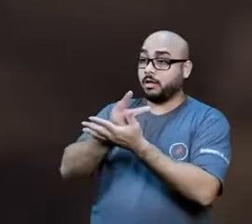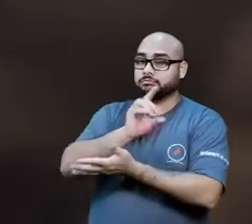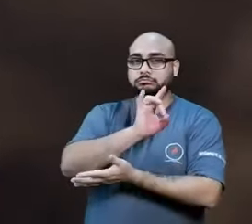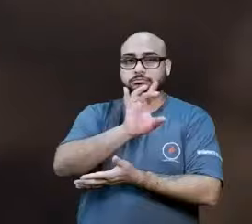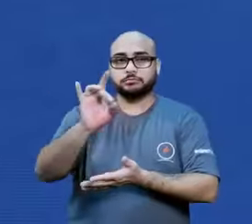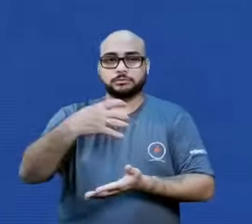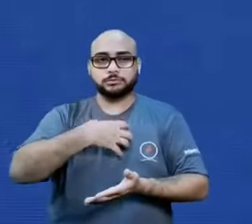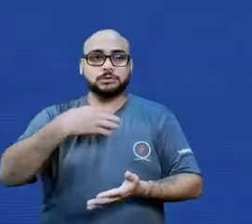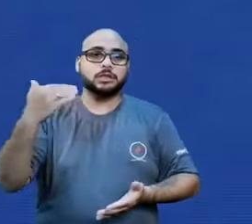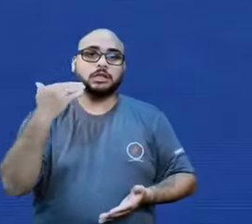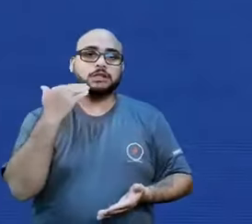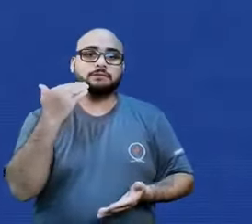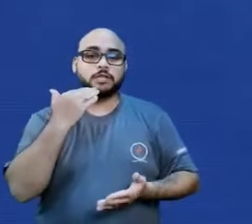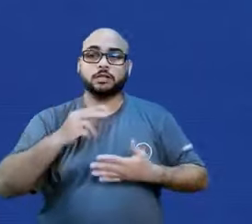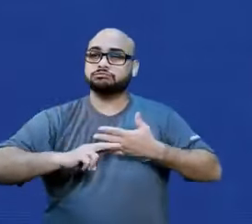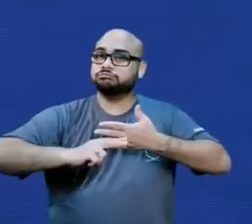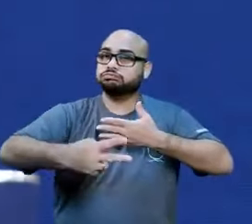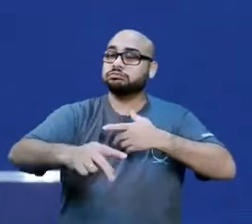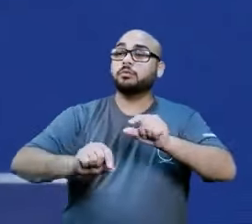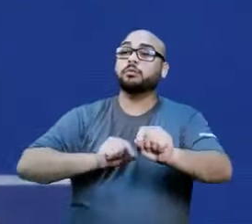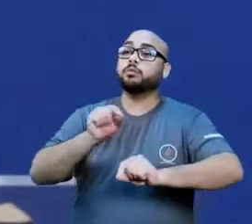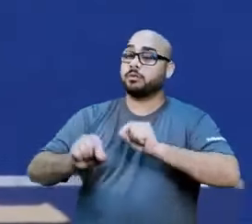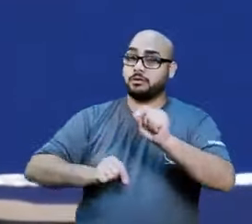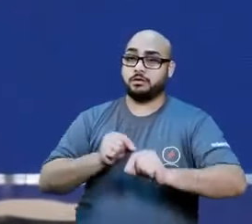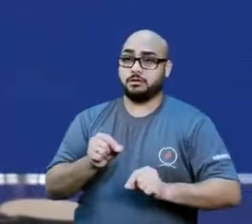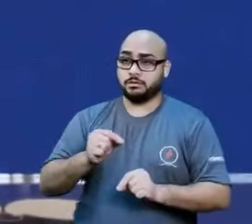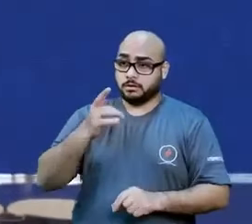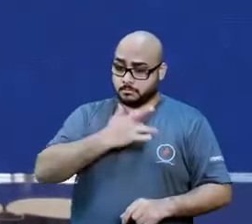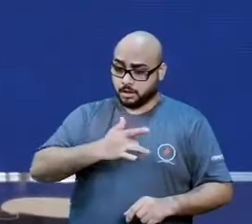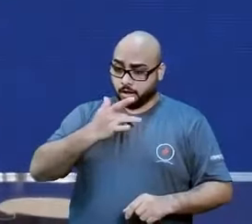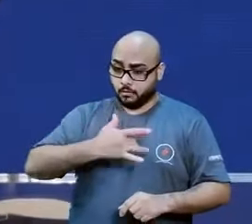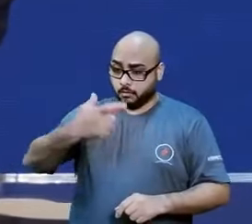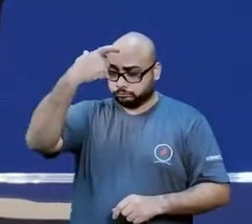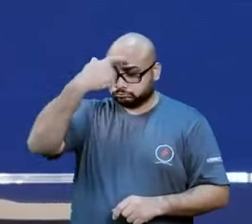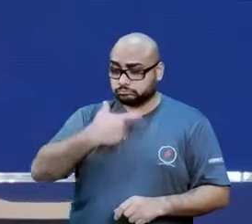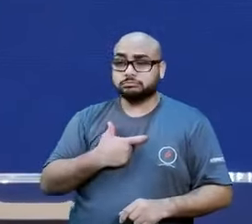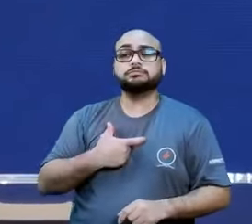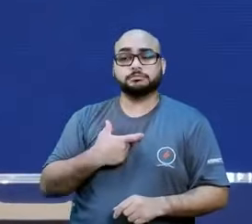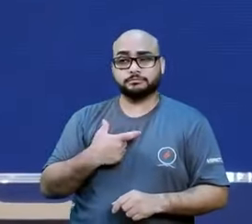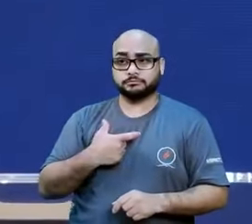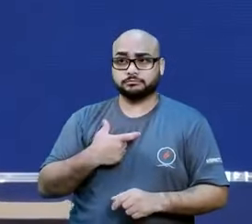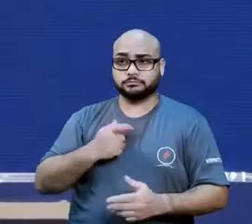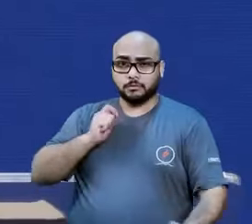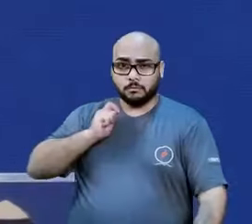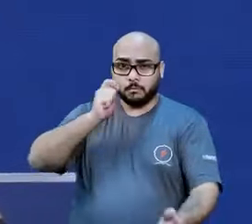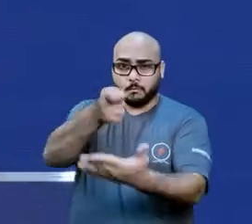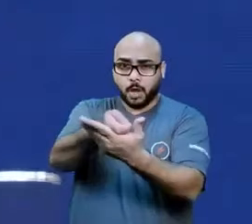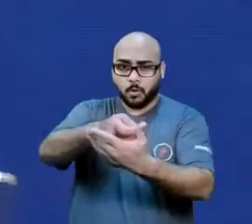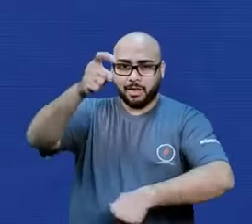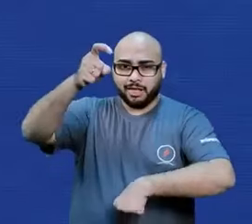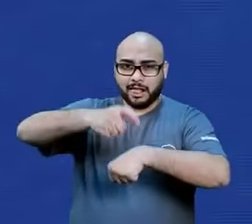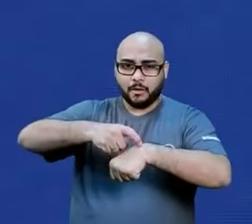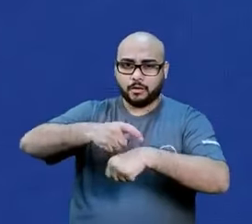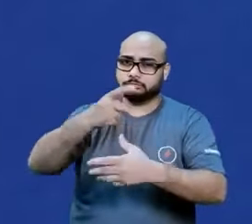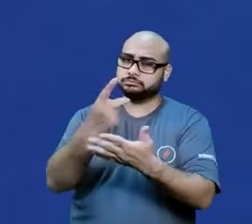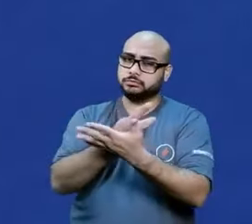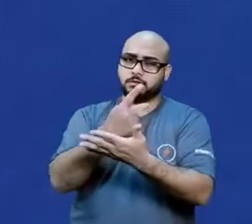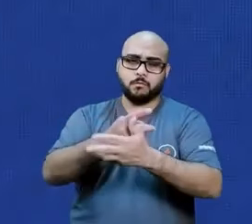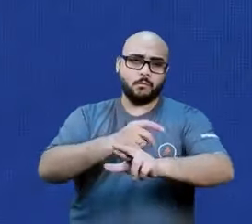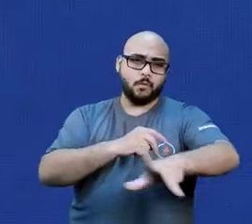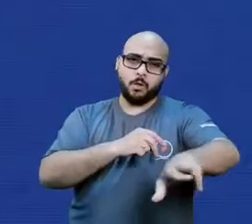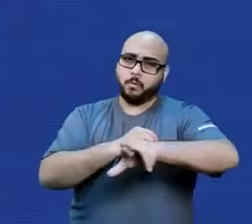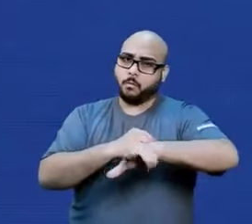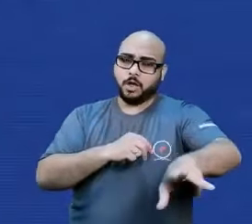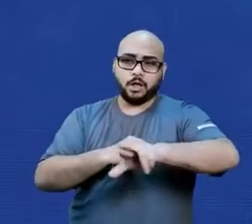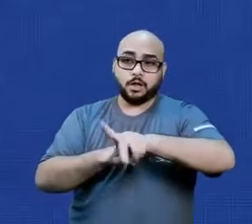e ter a misericórdia de não agir segundo o nosso erro e a nossa miséria a Bíblia diz em Lamentações